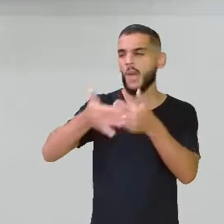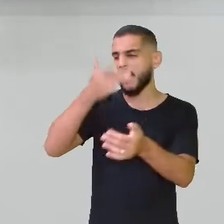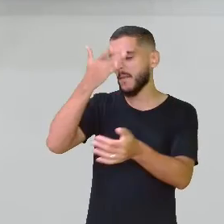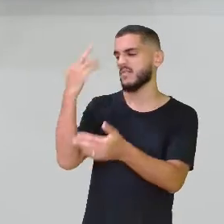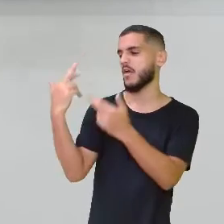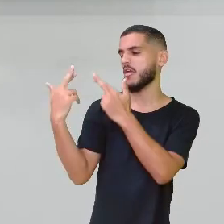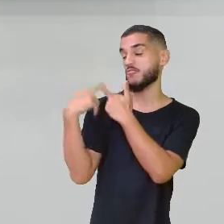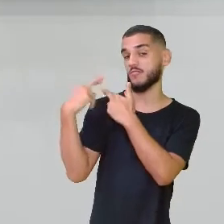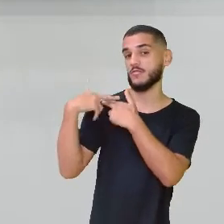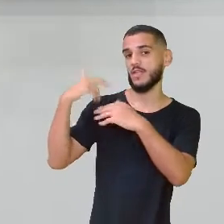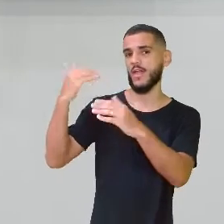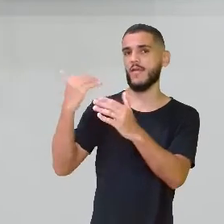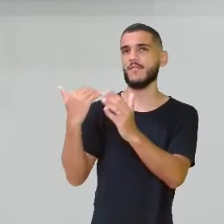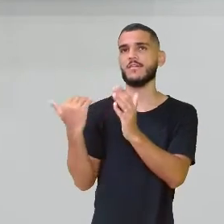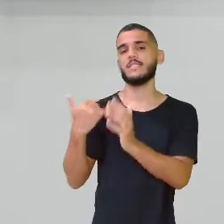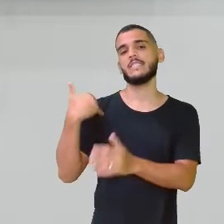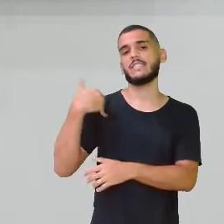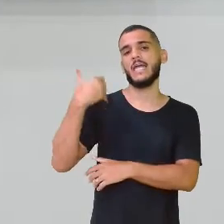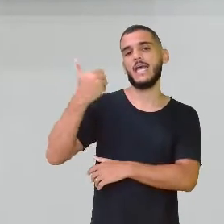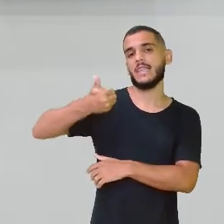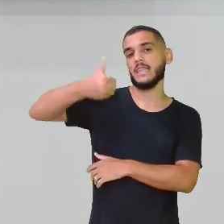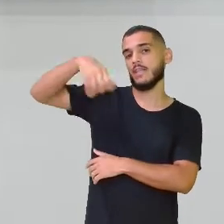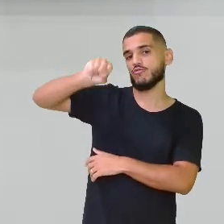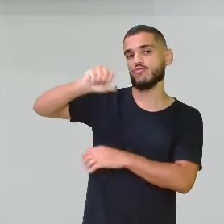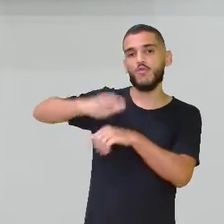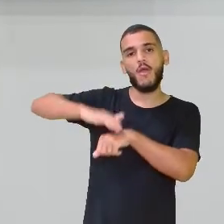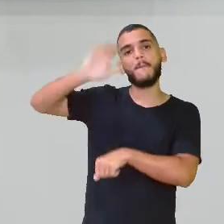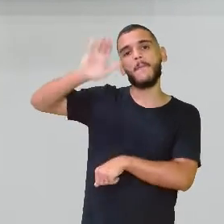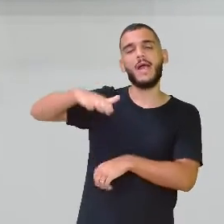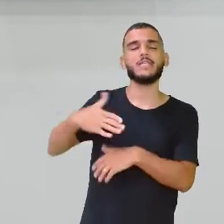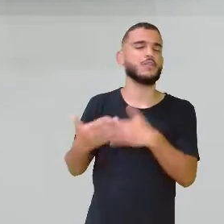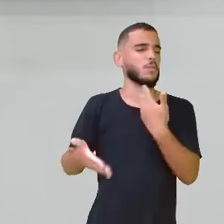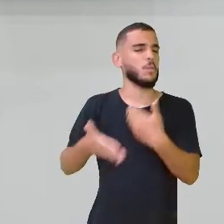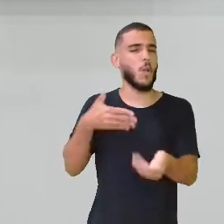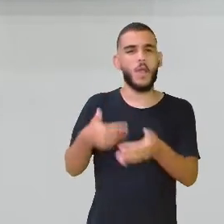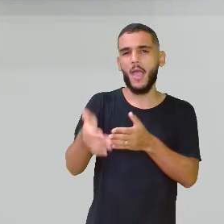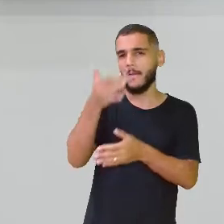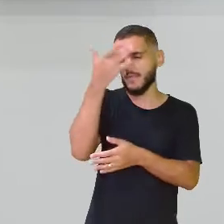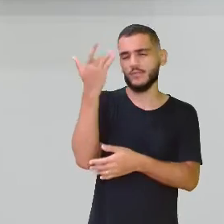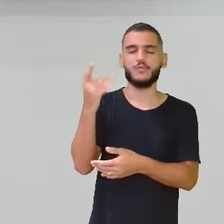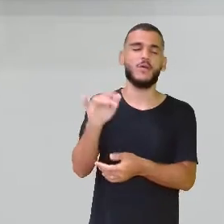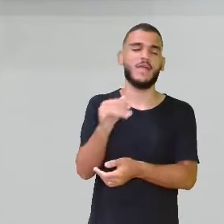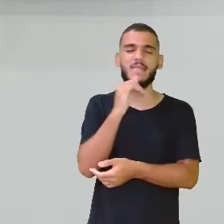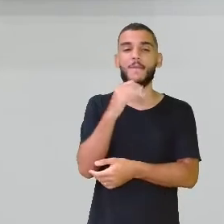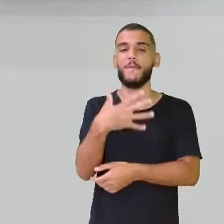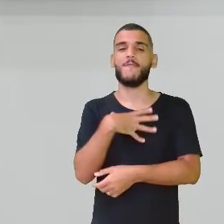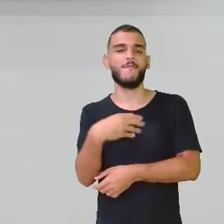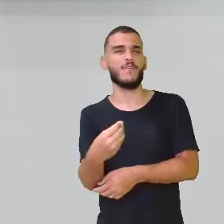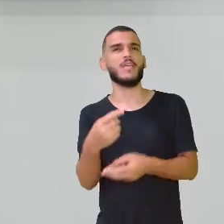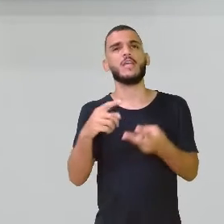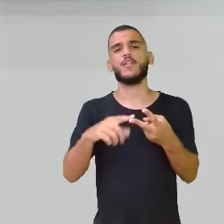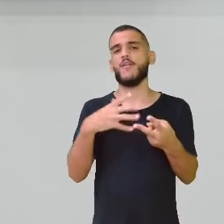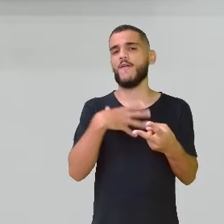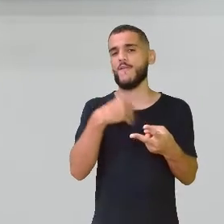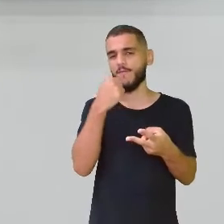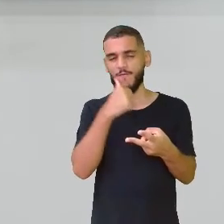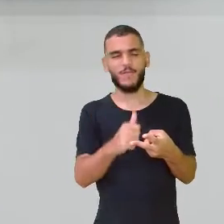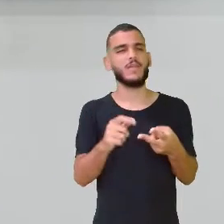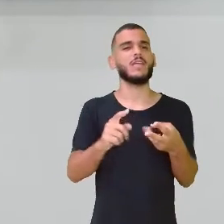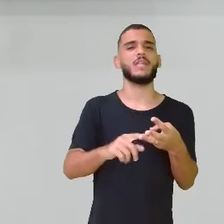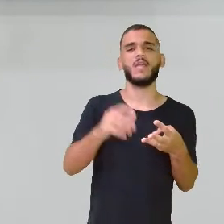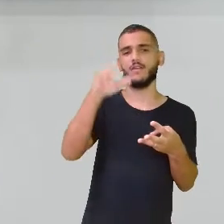responsável maior que 18 anos, está lá na lei, qualquer filho, filha, sobrinho,